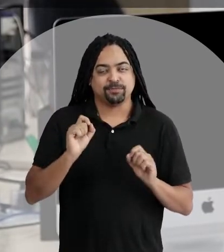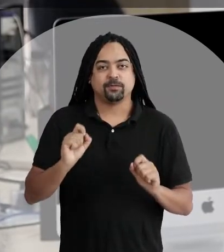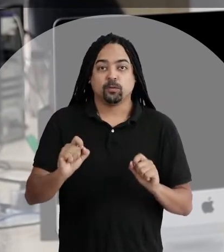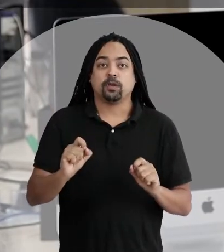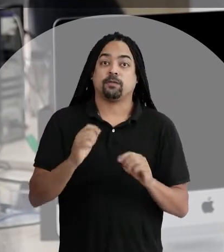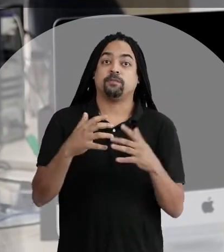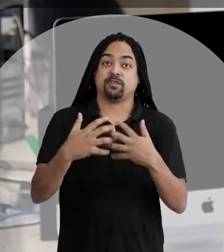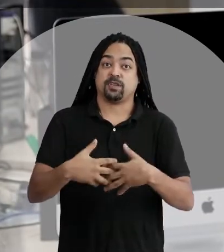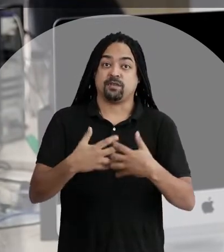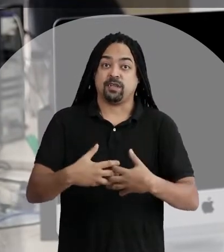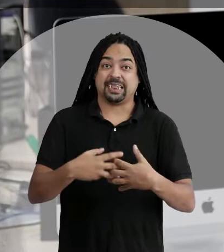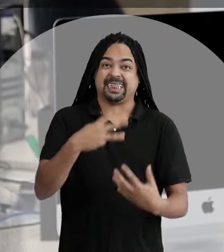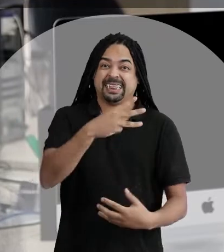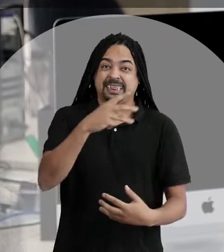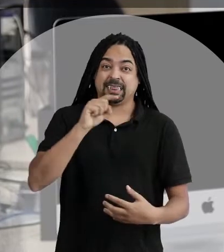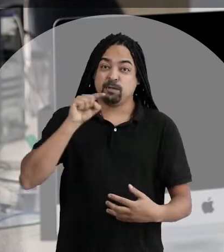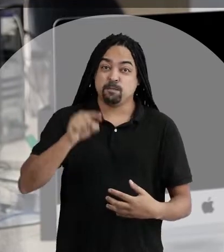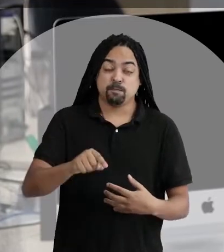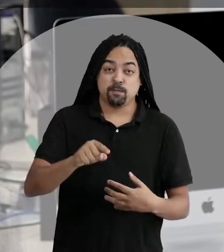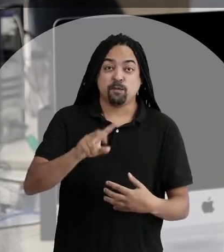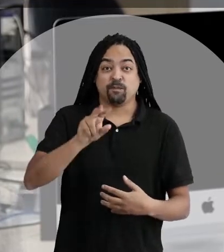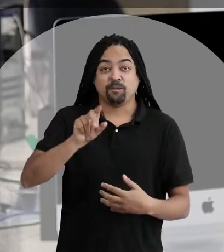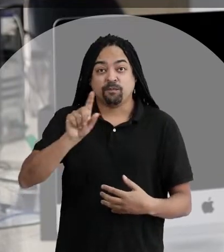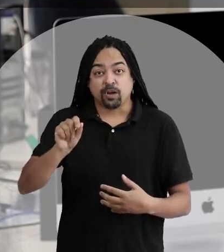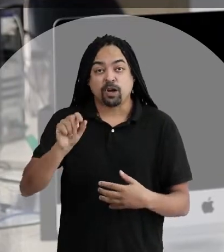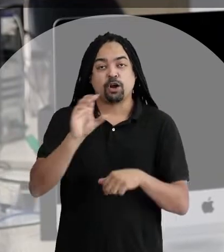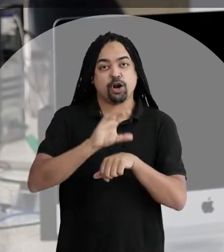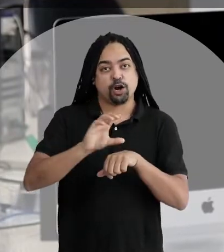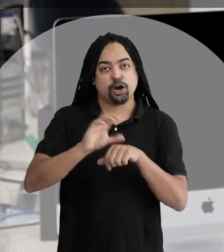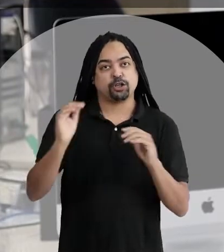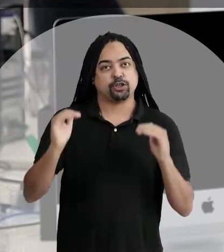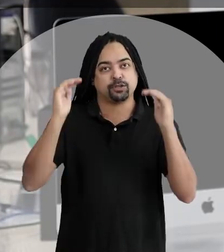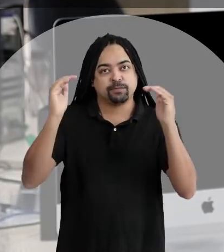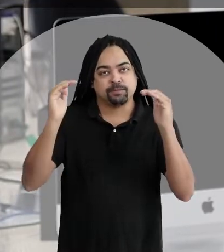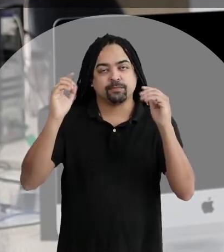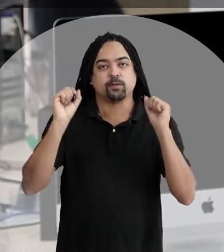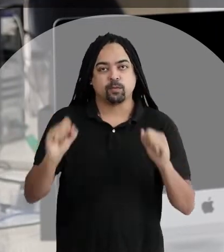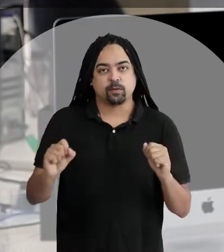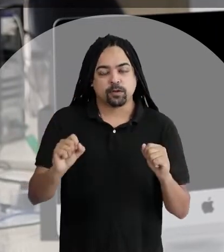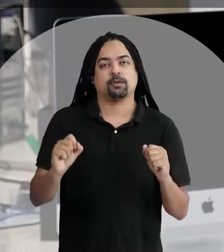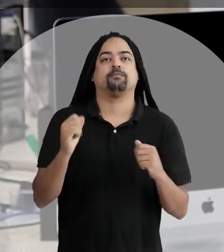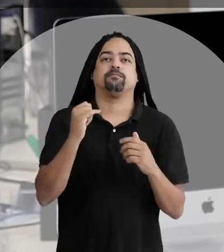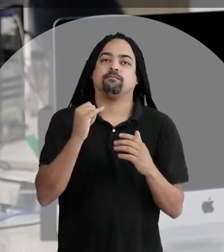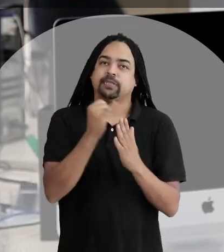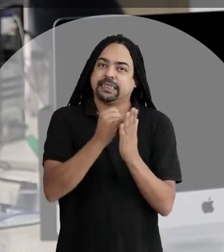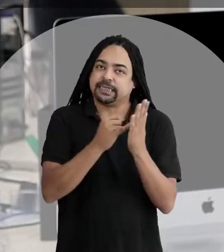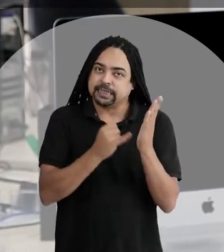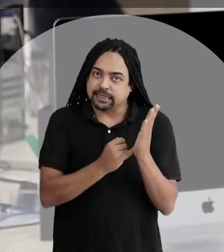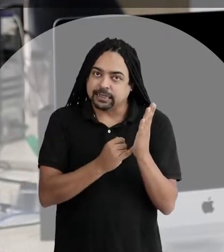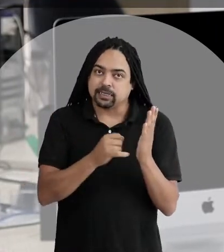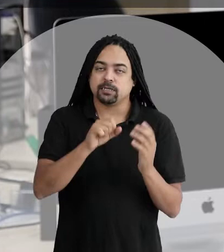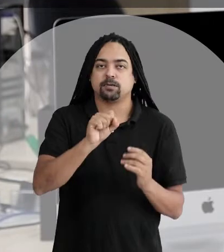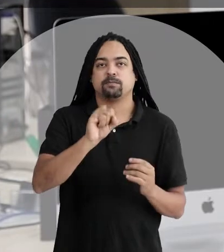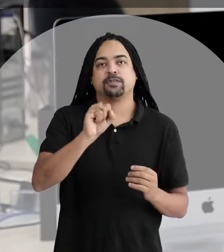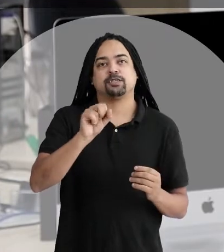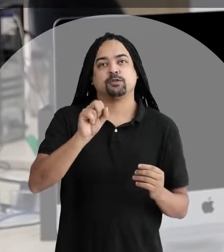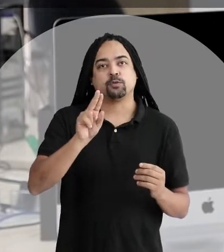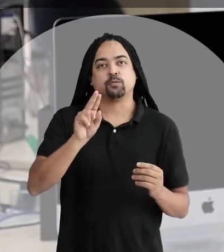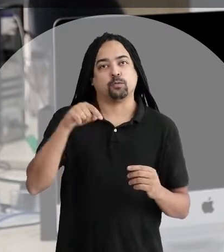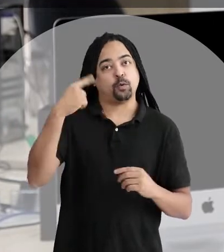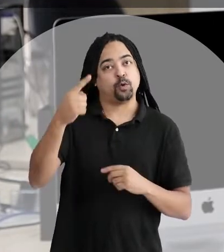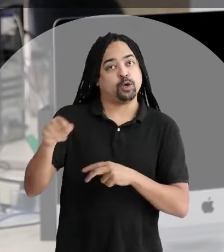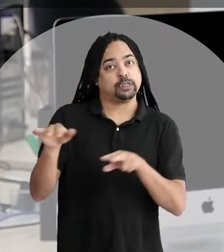mil vagas em cursos superiores aqui à sua espera as inscrições no sisu 2009.1 acontecem na próxima